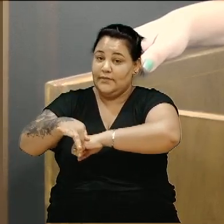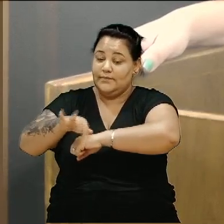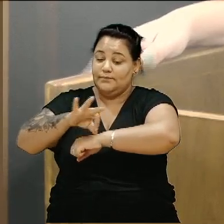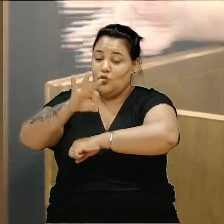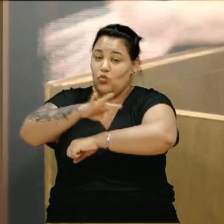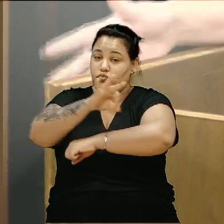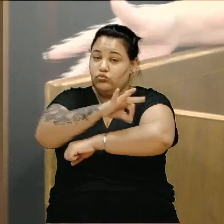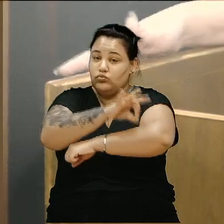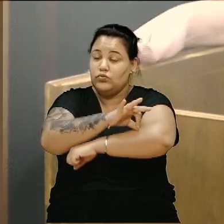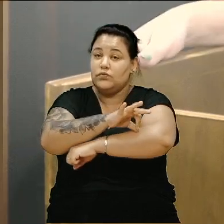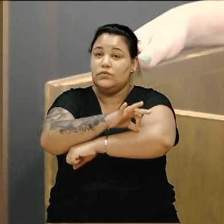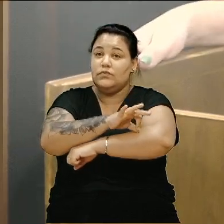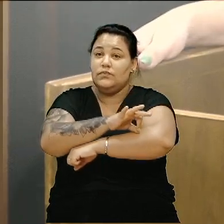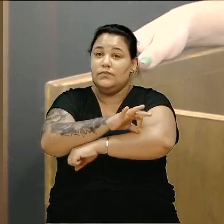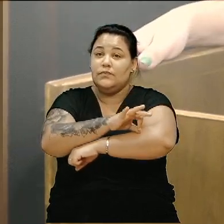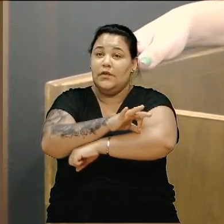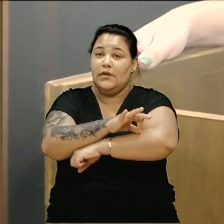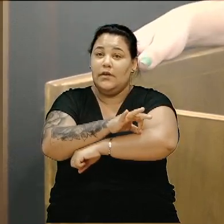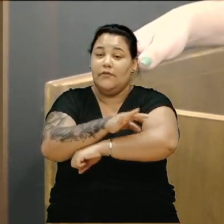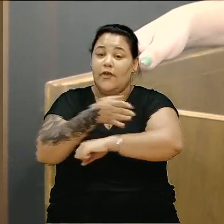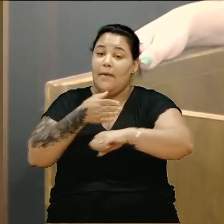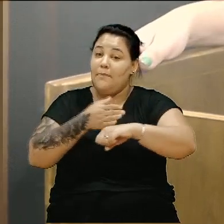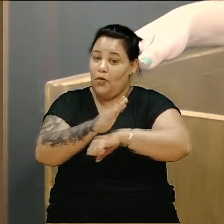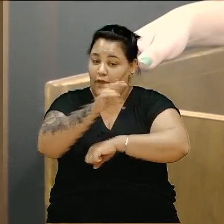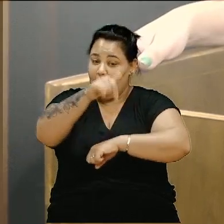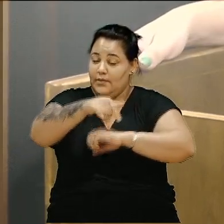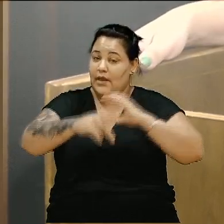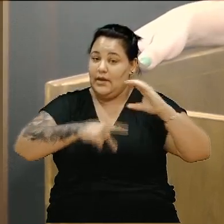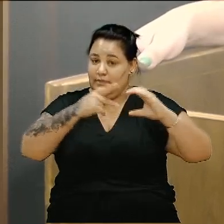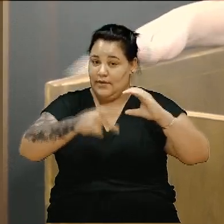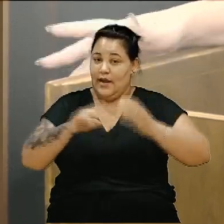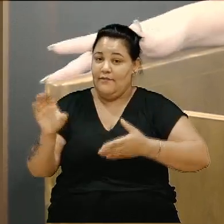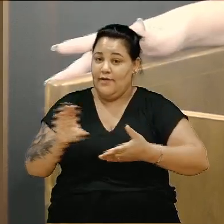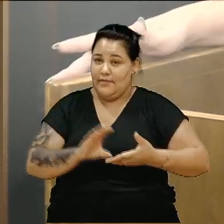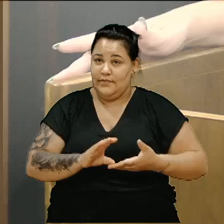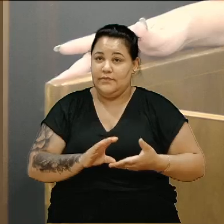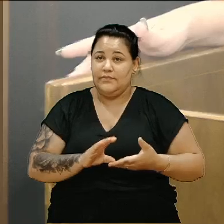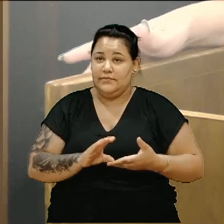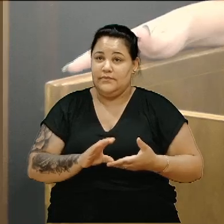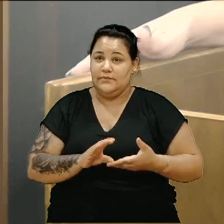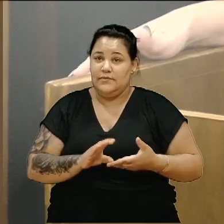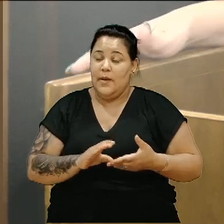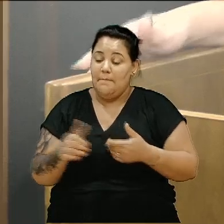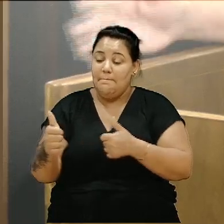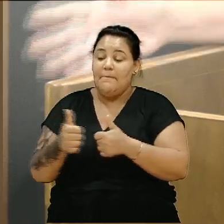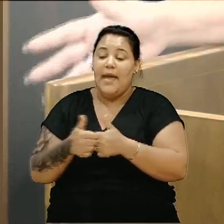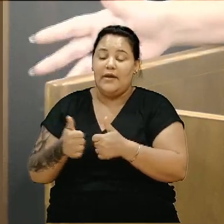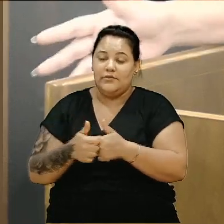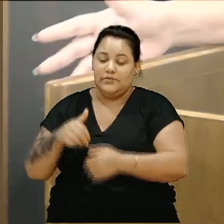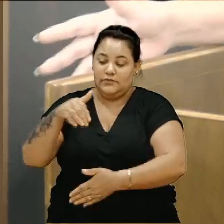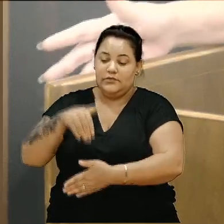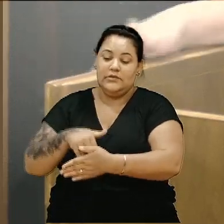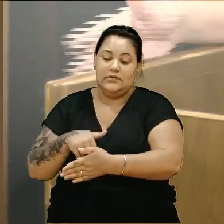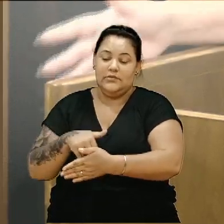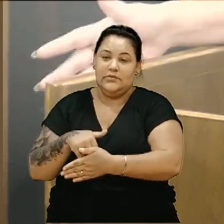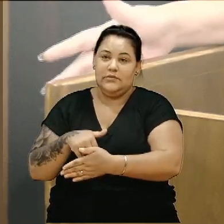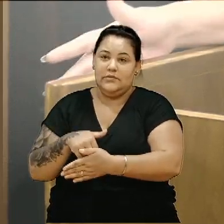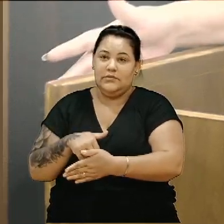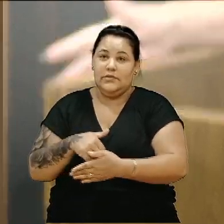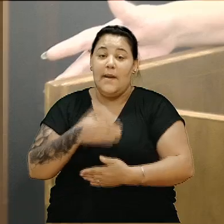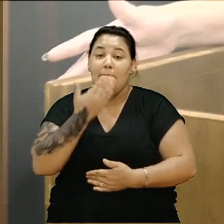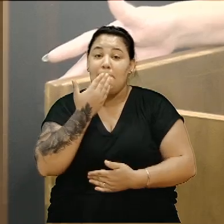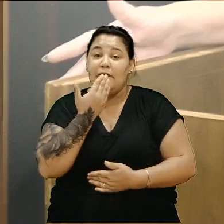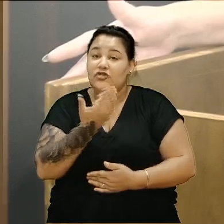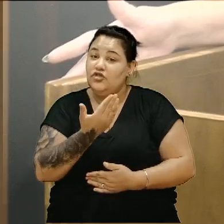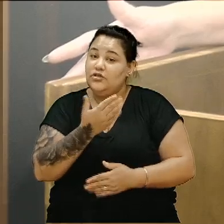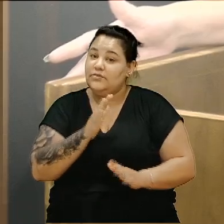ruas ali, foi até aprovado por essa Câmara, e foi colocado às vésperas da eleição, e a gente pede a